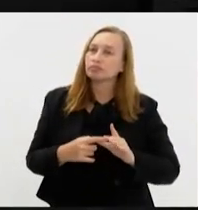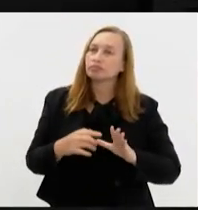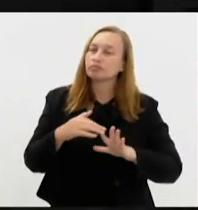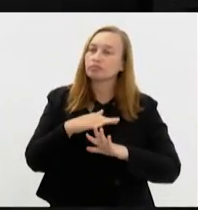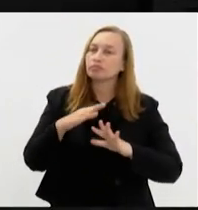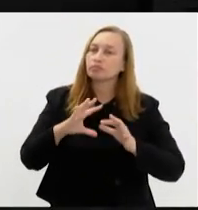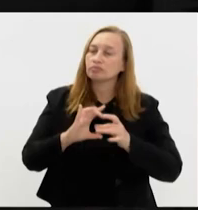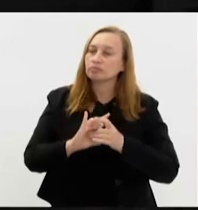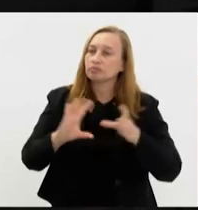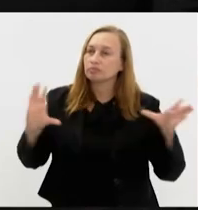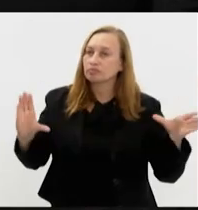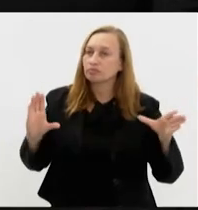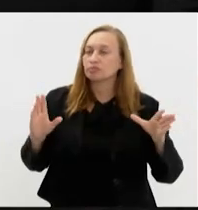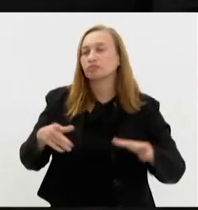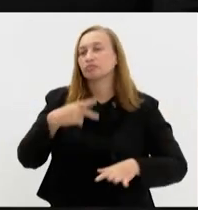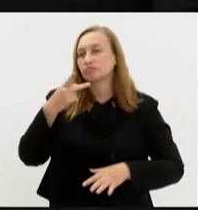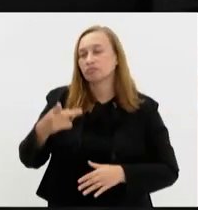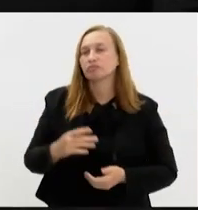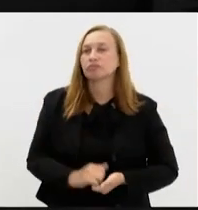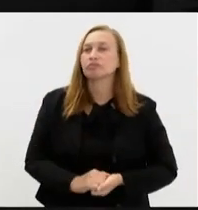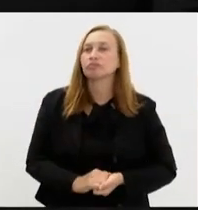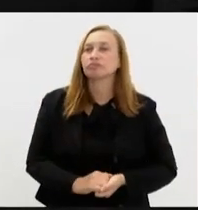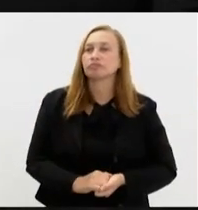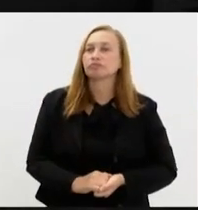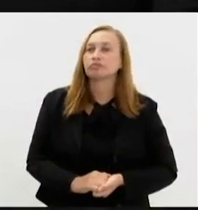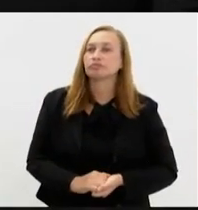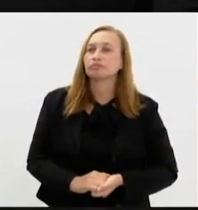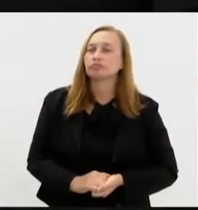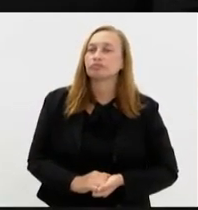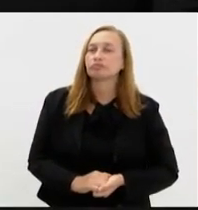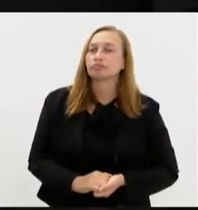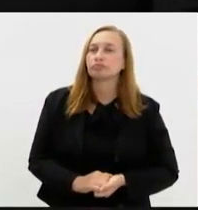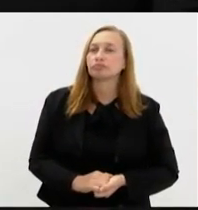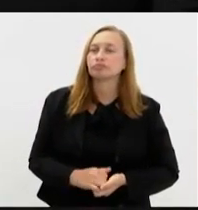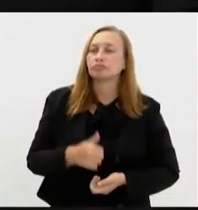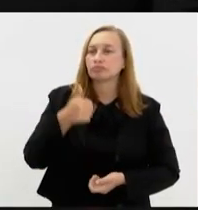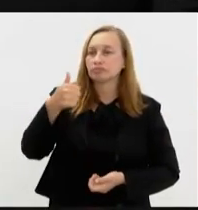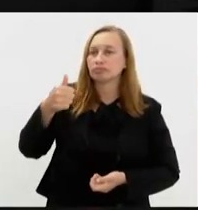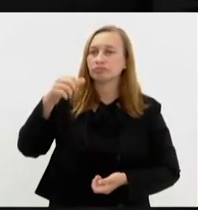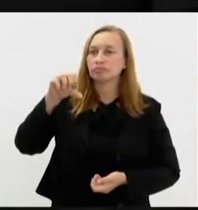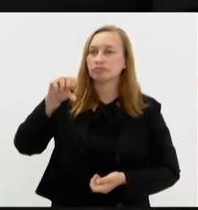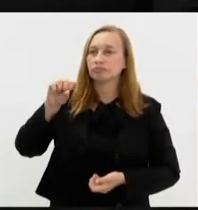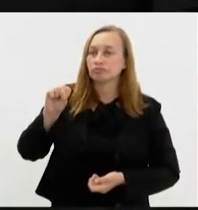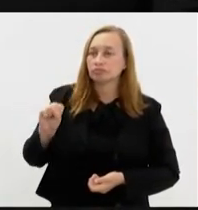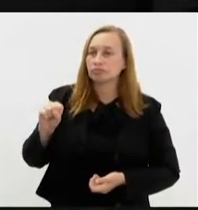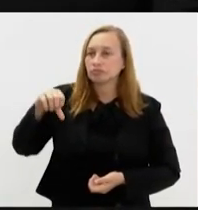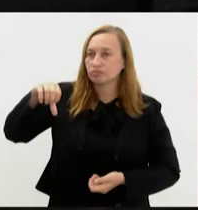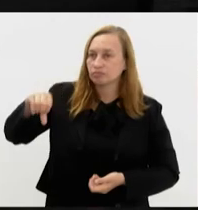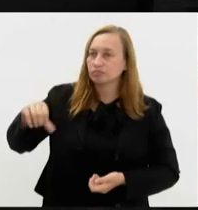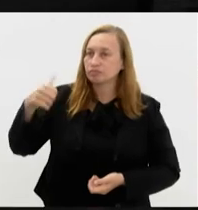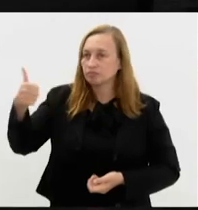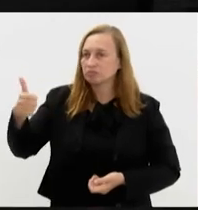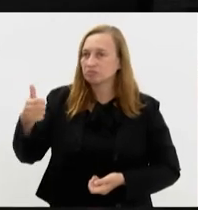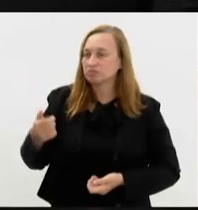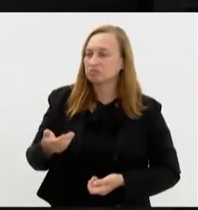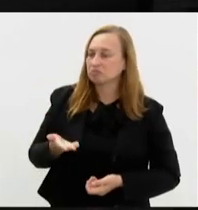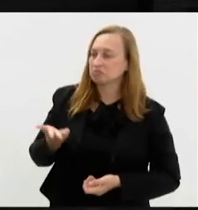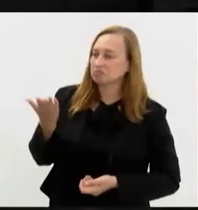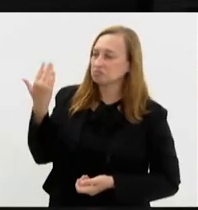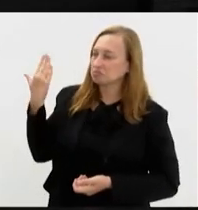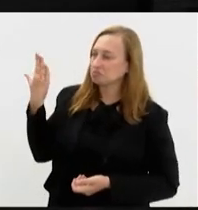liberdade de expressão em 1891 logo ali atrás né